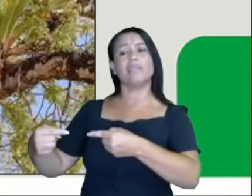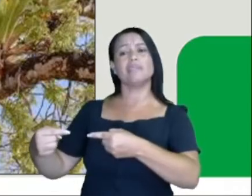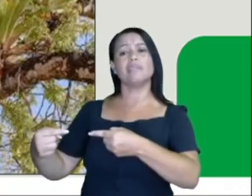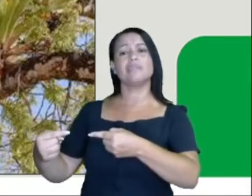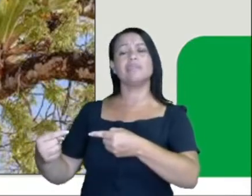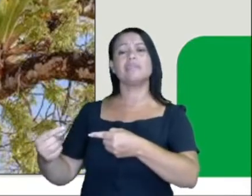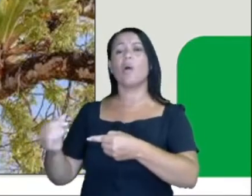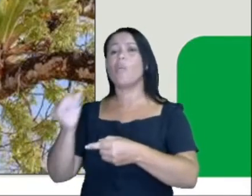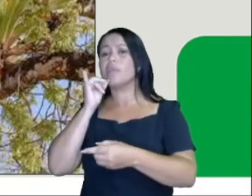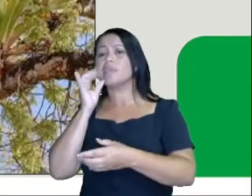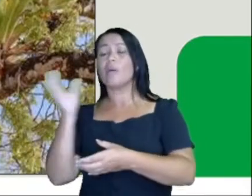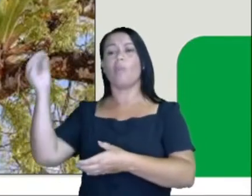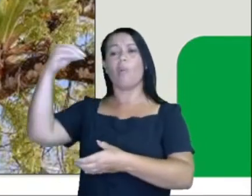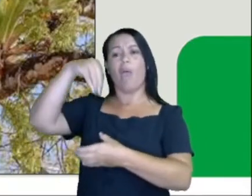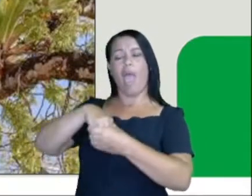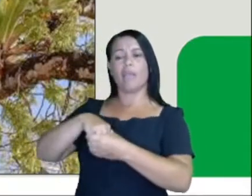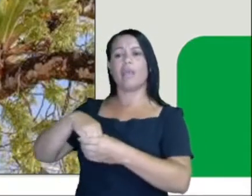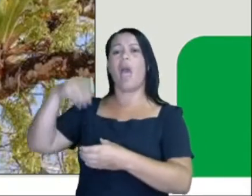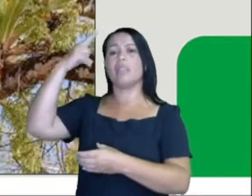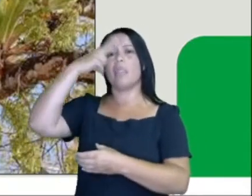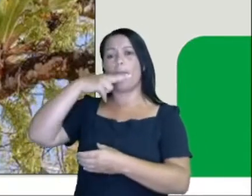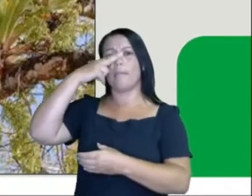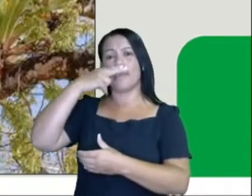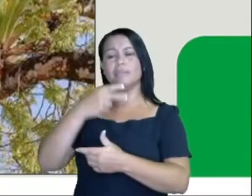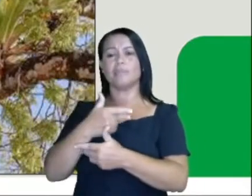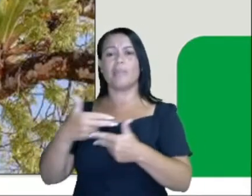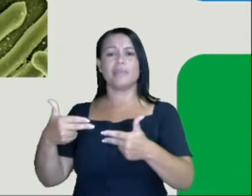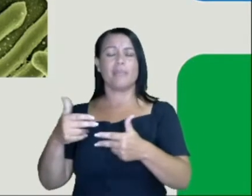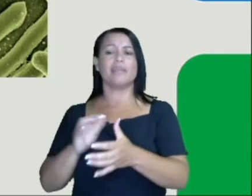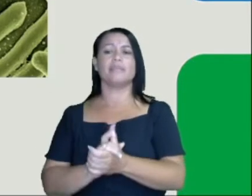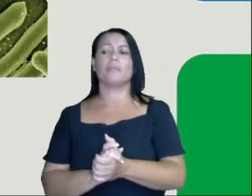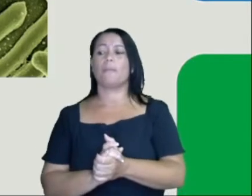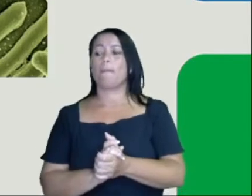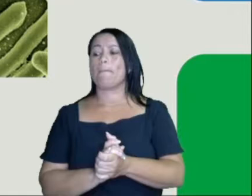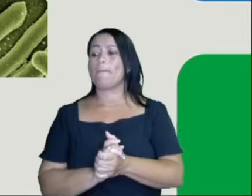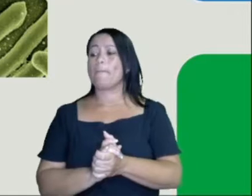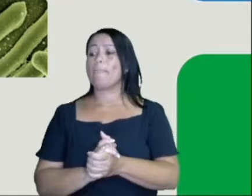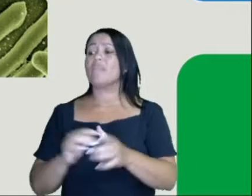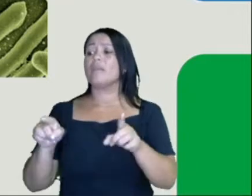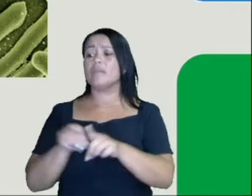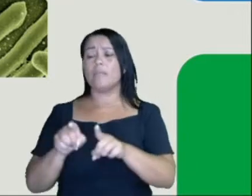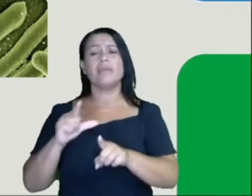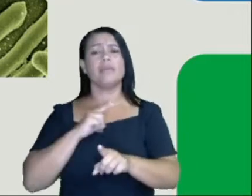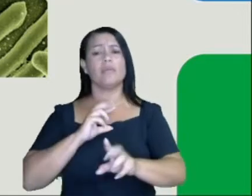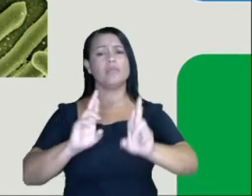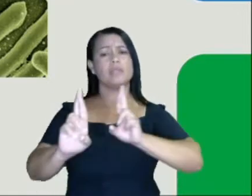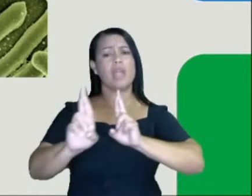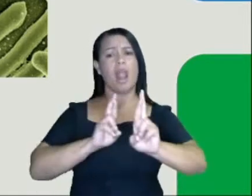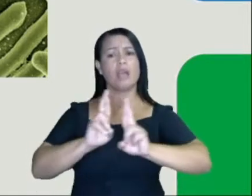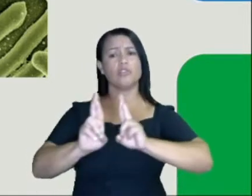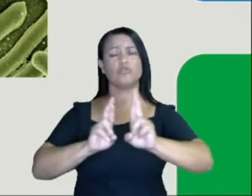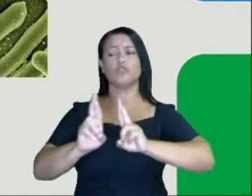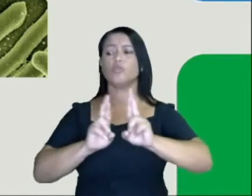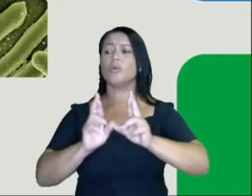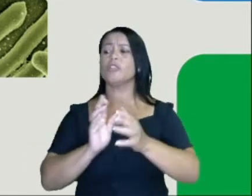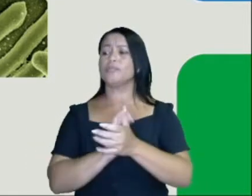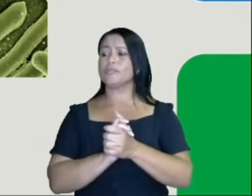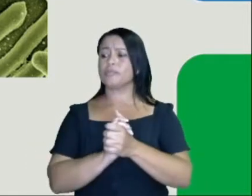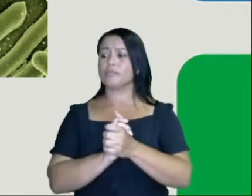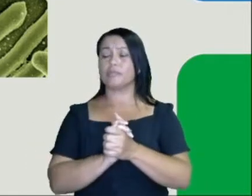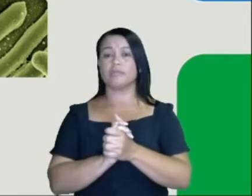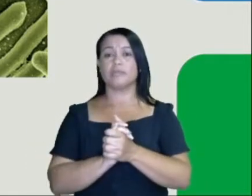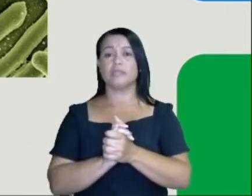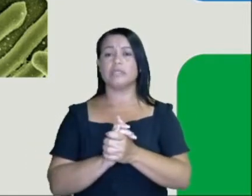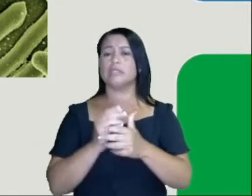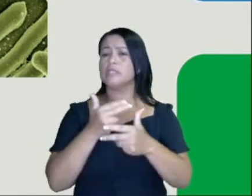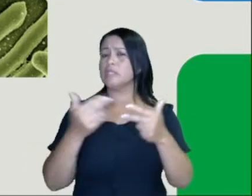intraespecífica entre seres da mesma espécie. Já entre as relações de seres